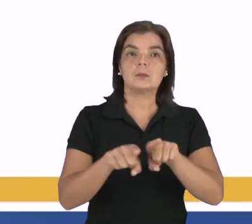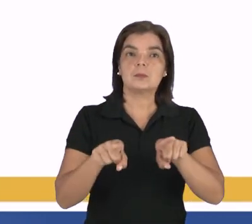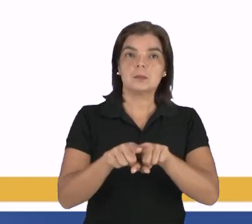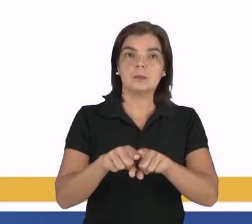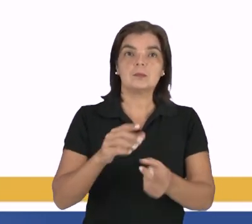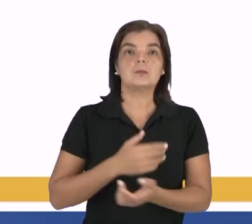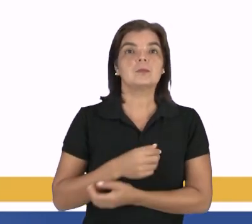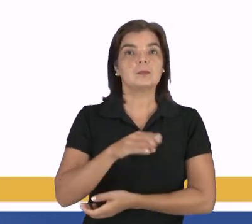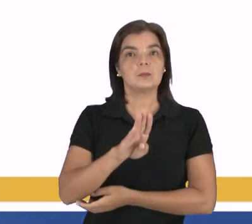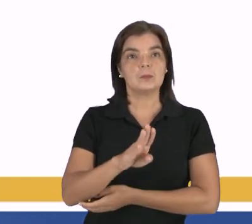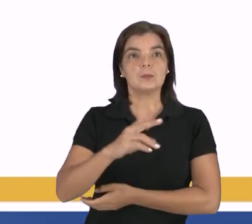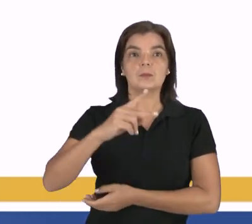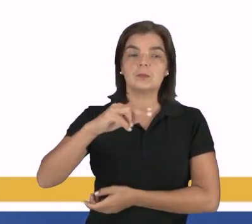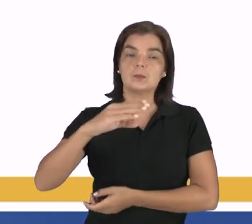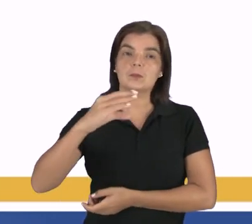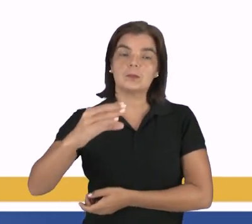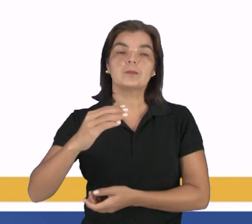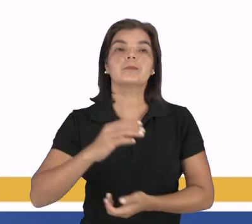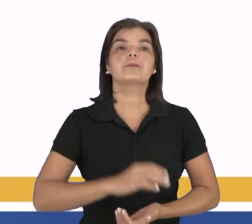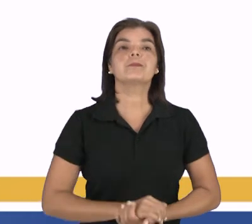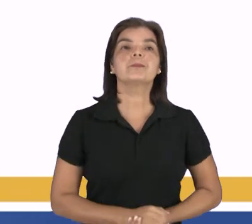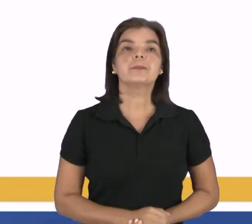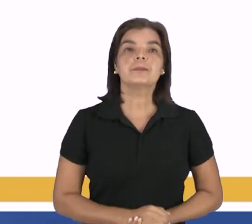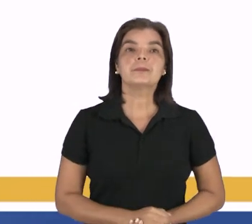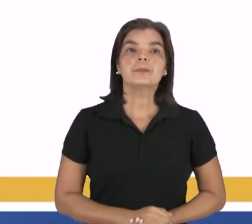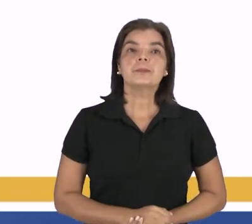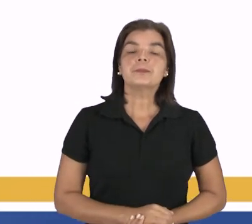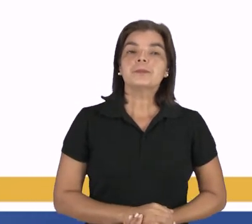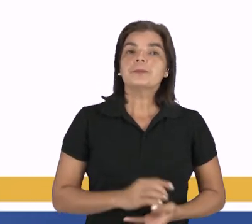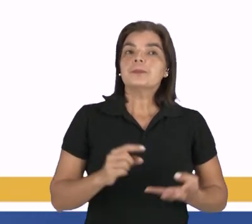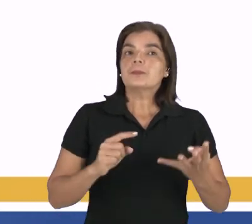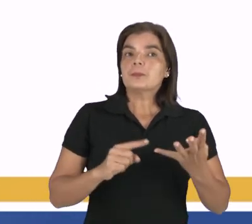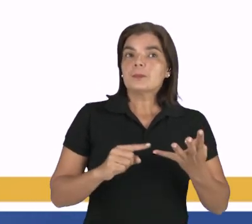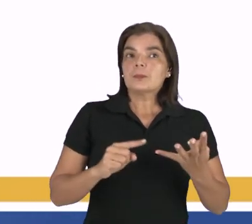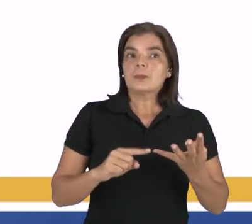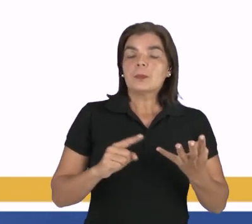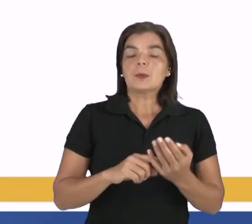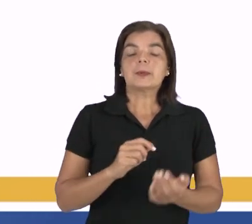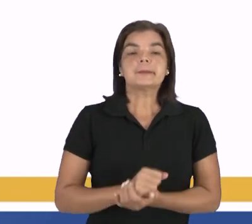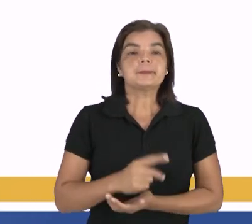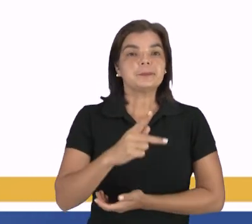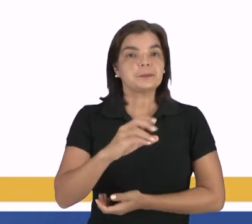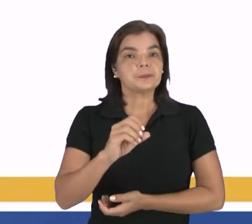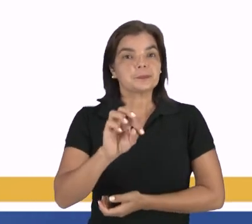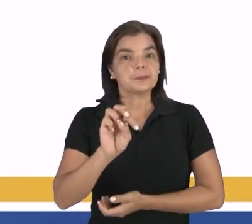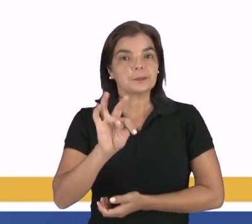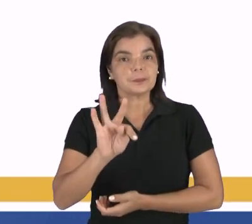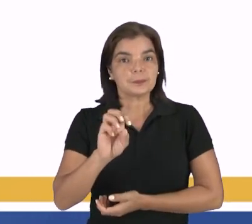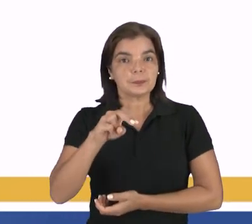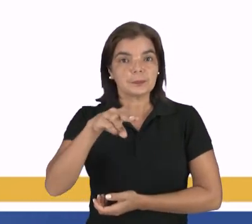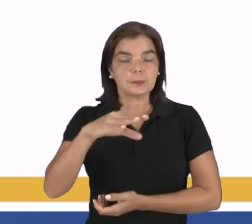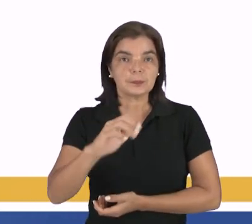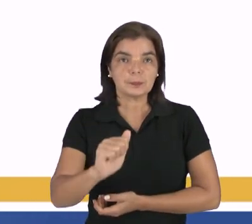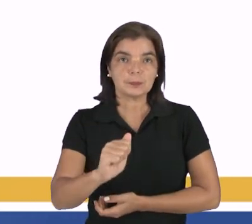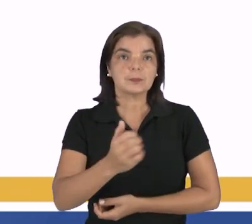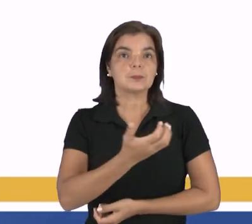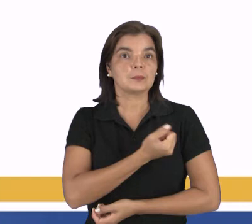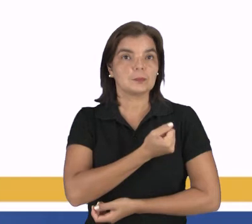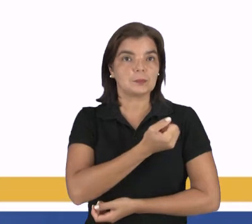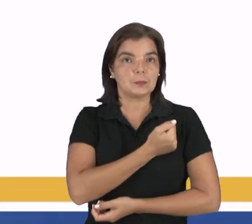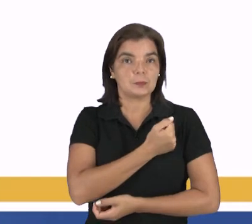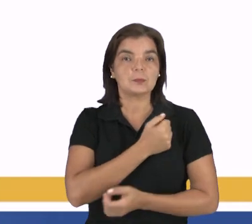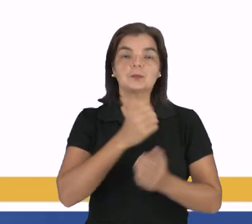que o meu B é igual ao C. E o último ponto da consequência é que a potência